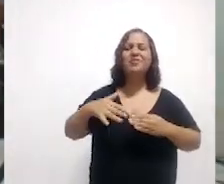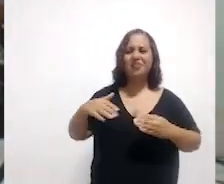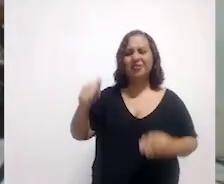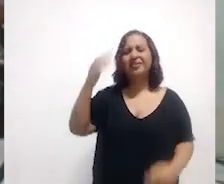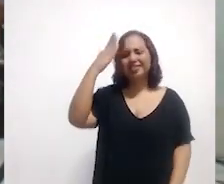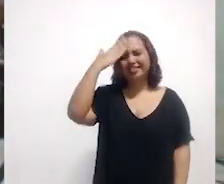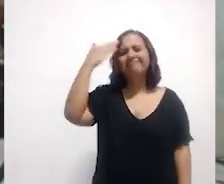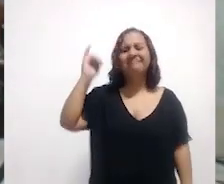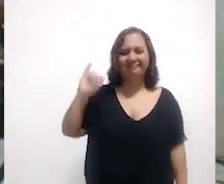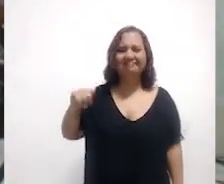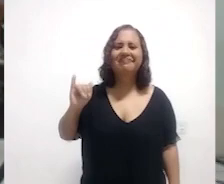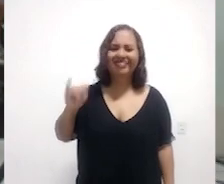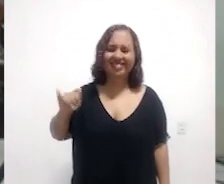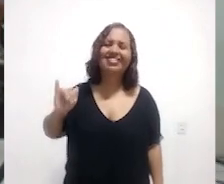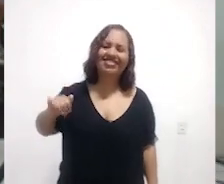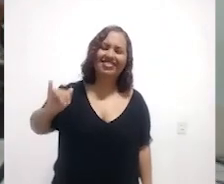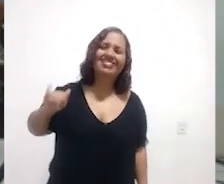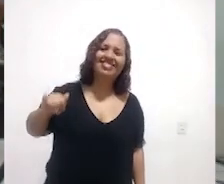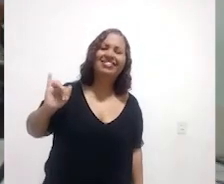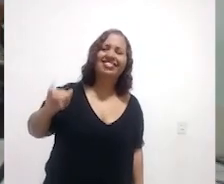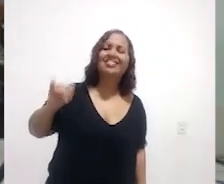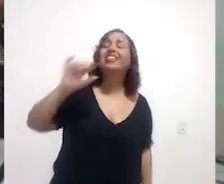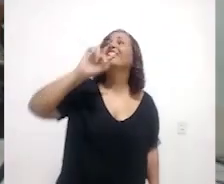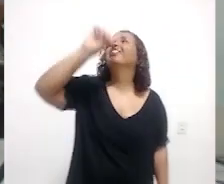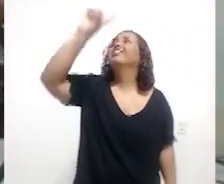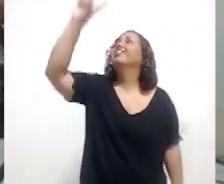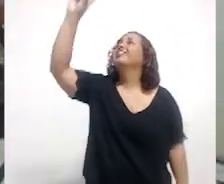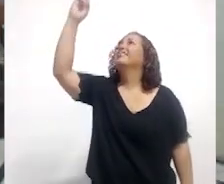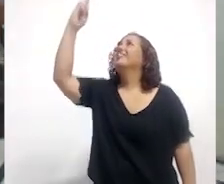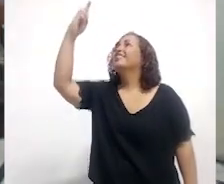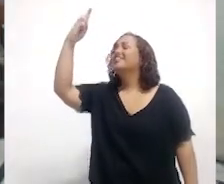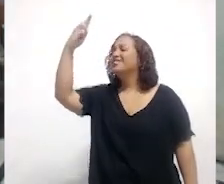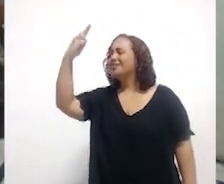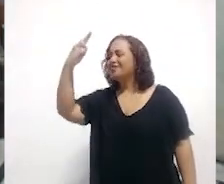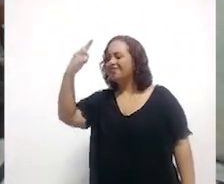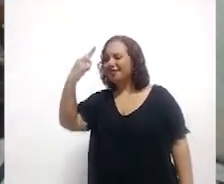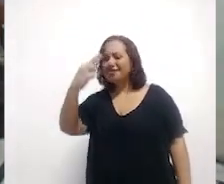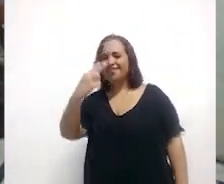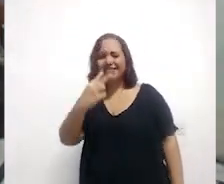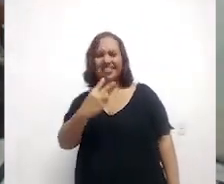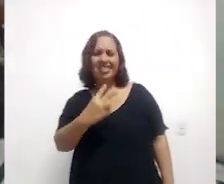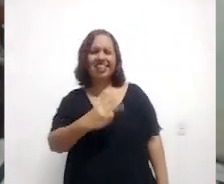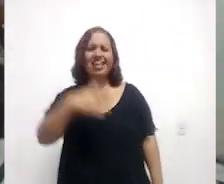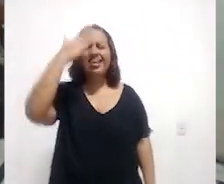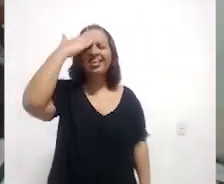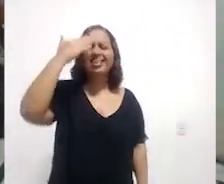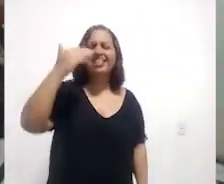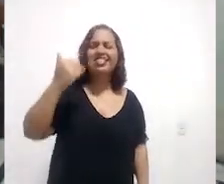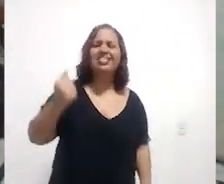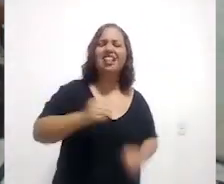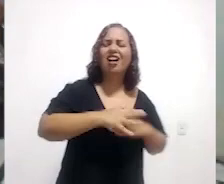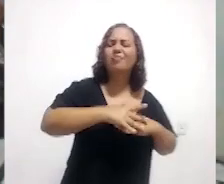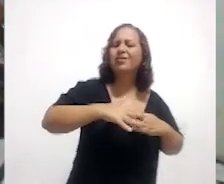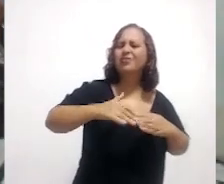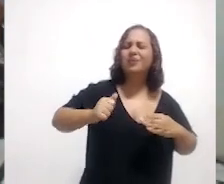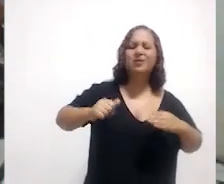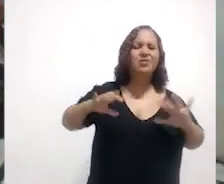Ele viu e sabe o remédio pra curar toda